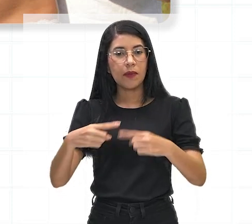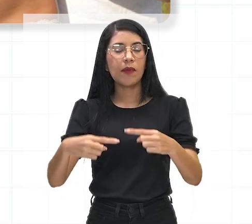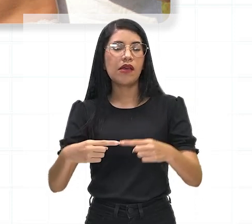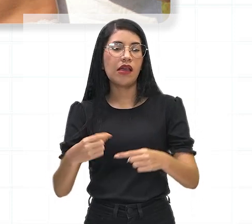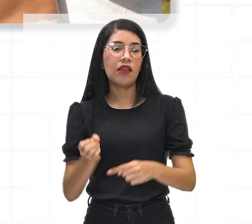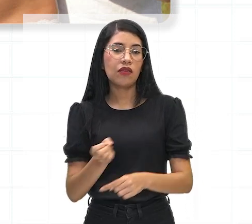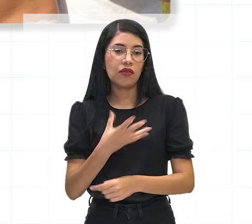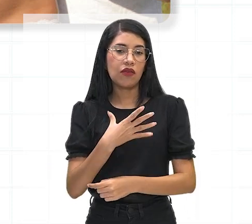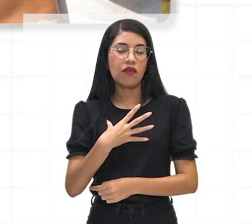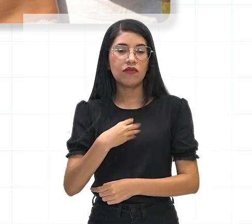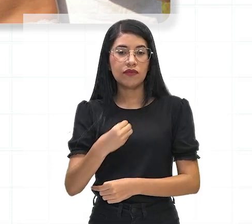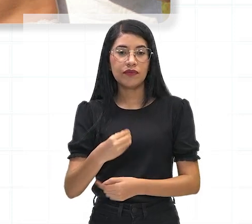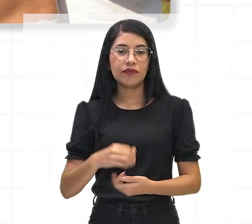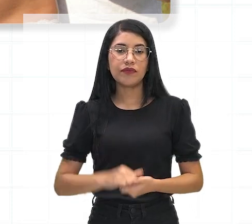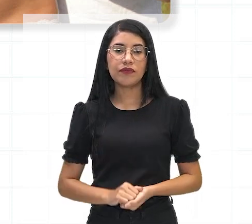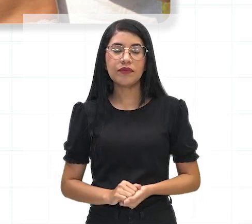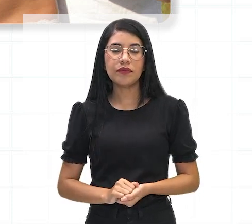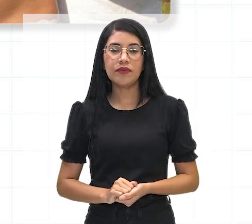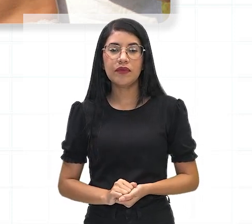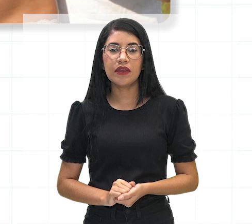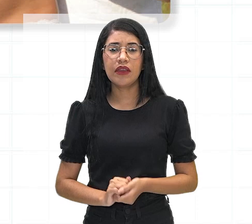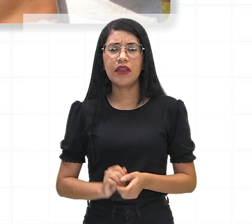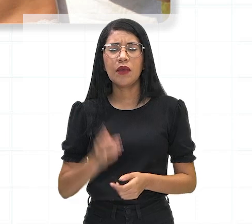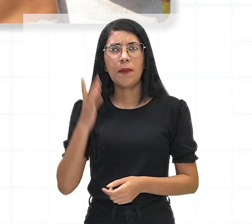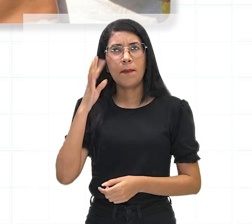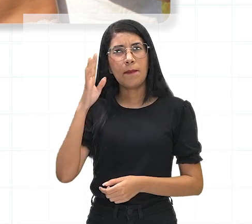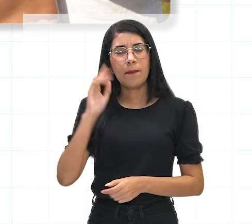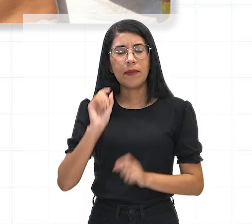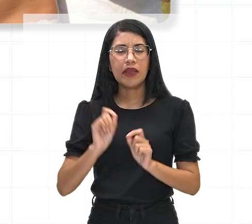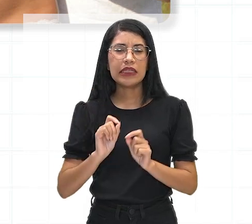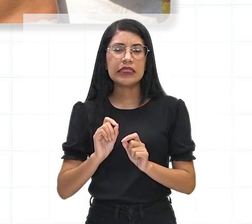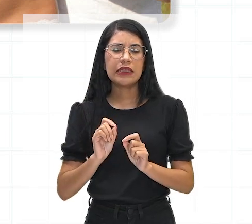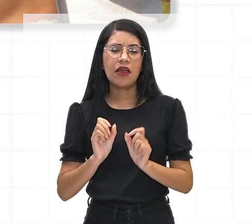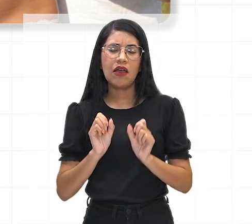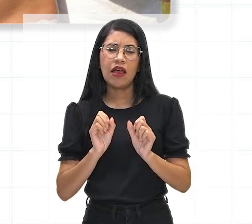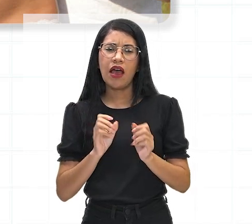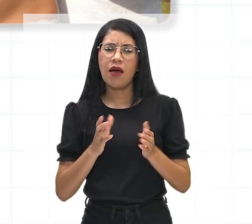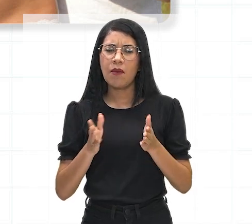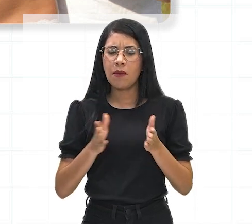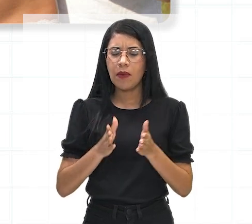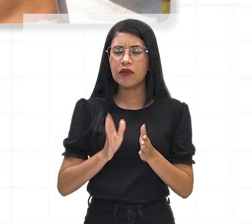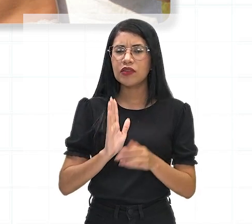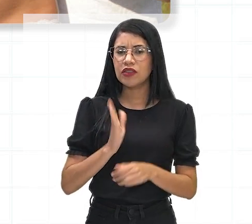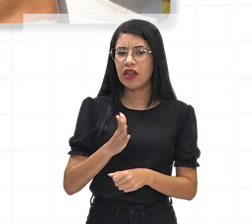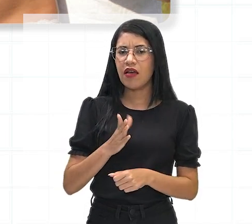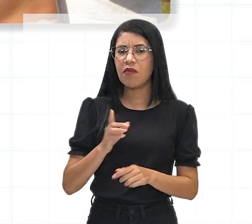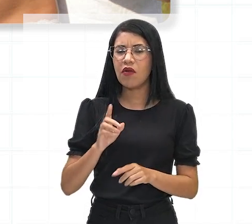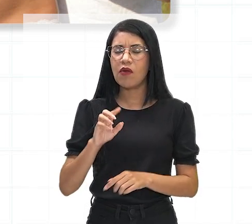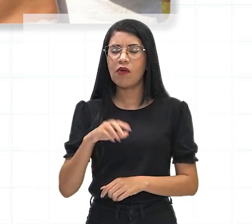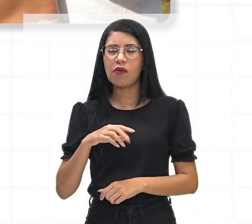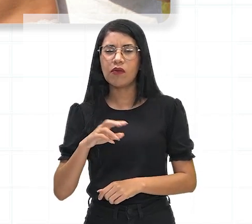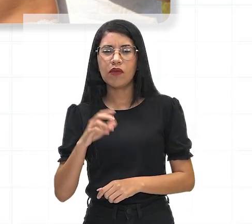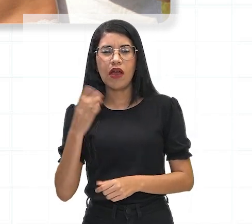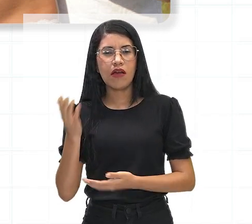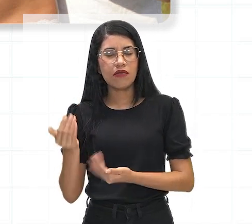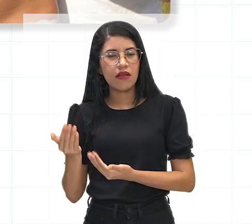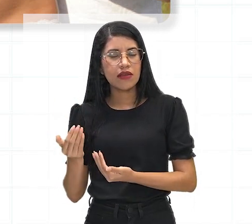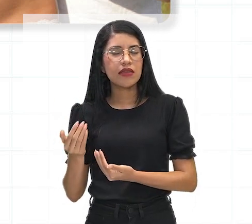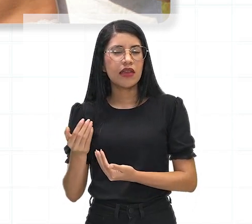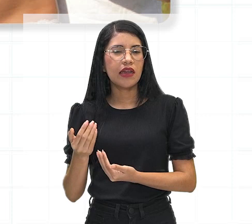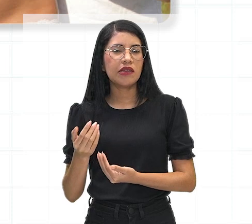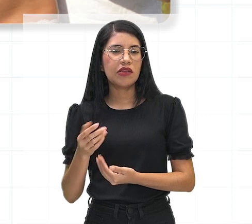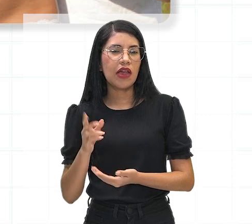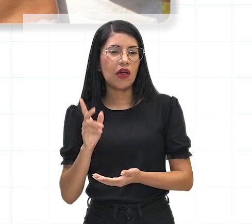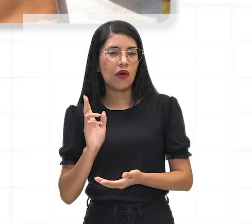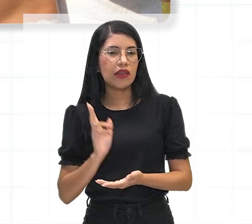consequentemente, gerar novos indivíduos. Então a gente pode pensar assim, nossa, será que já é o momento para esse adolescente, para esse